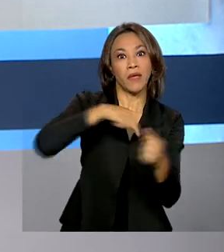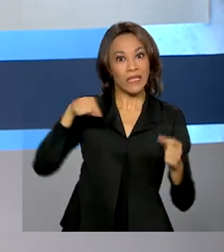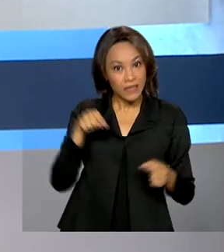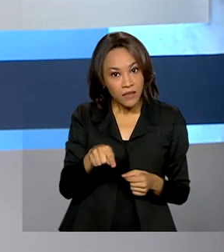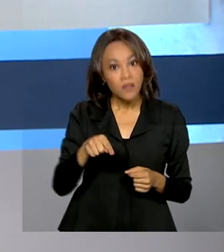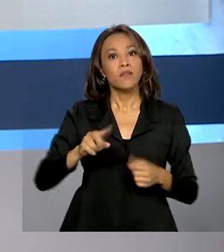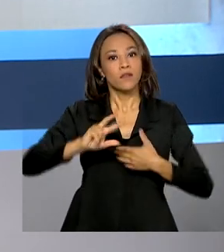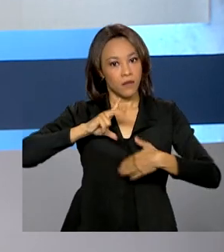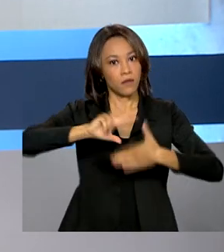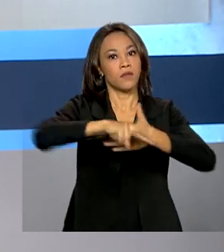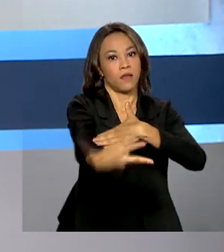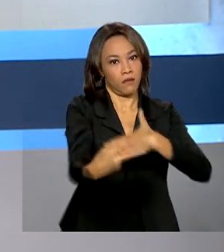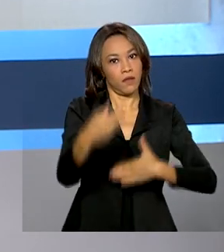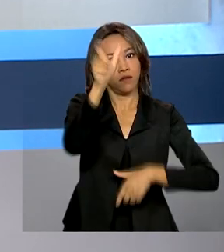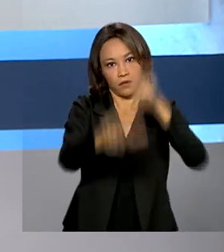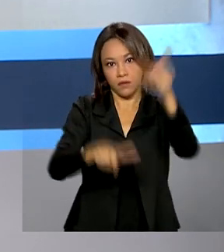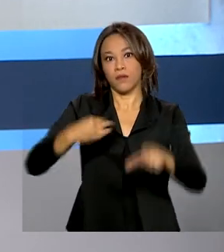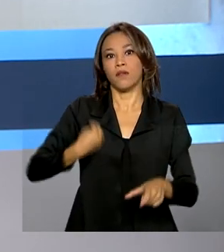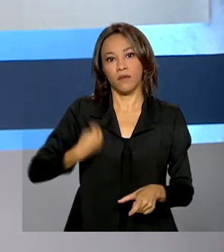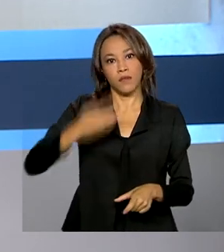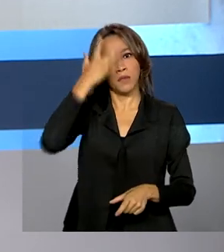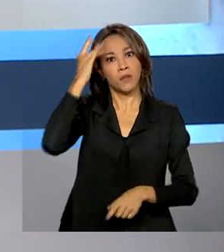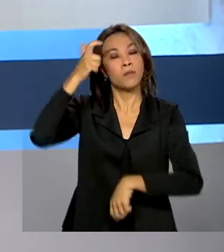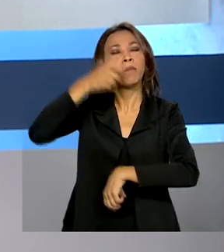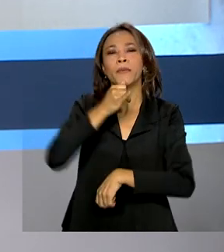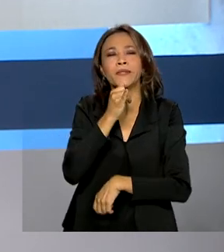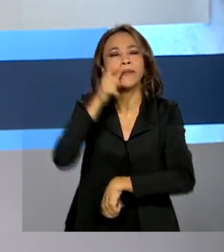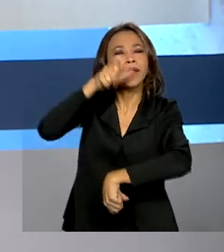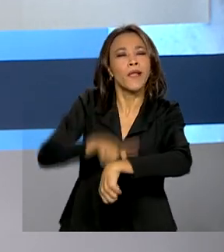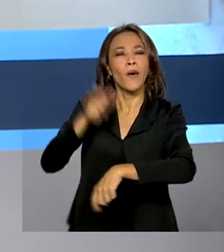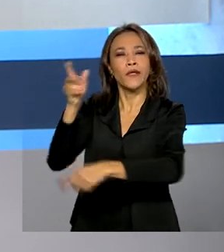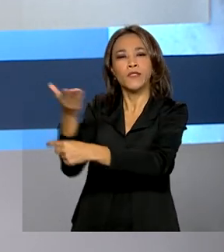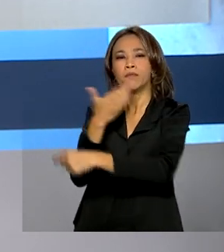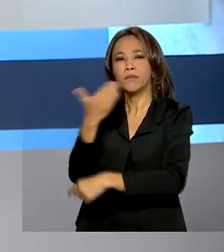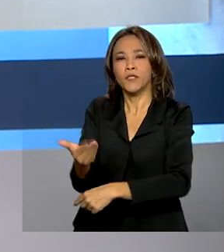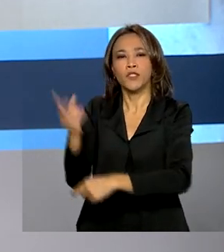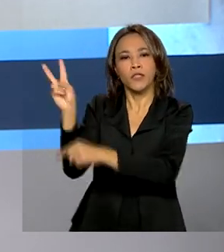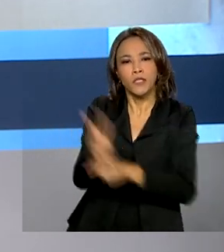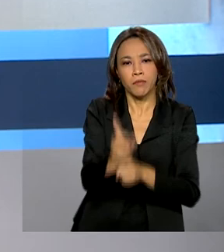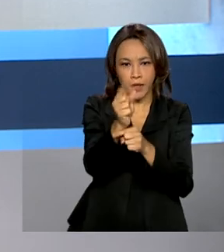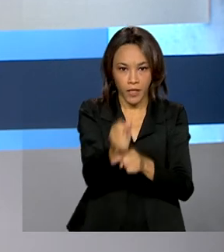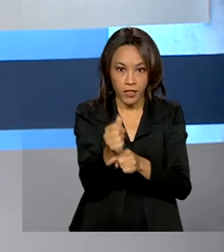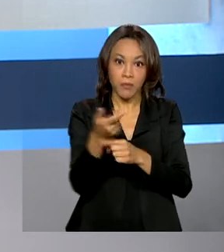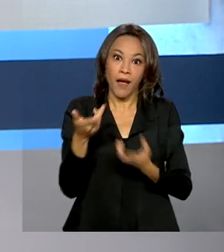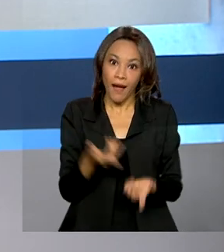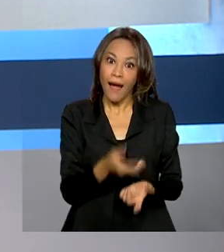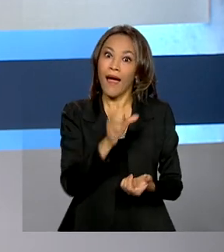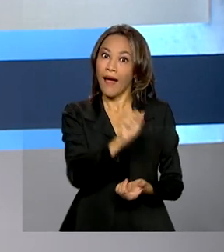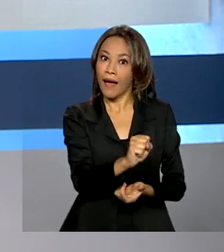pessoas, como por exemplo, na hora de pegar o empréstimo. Com a decisão, a taxa Selic continua no menor nível histórico.